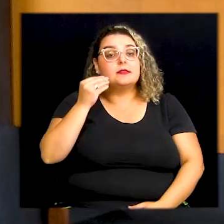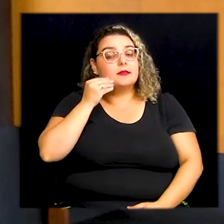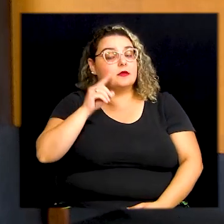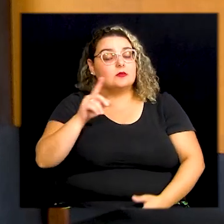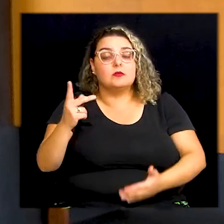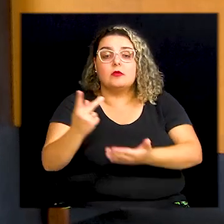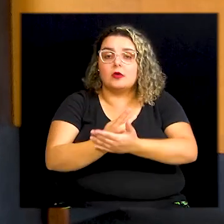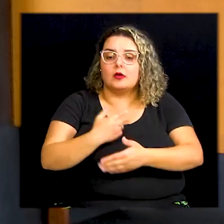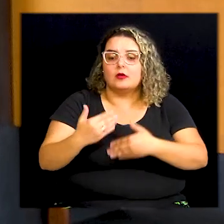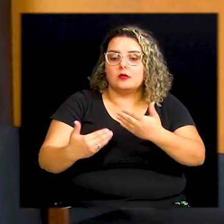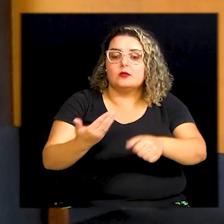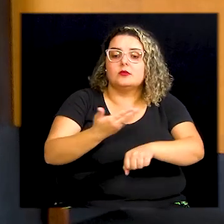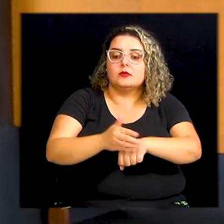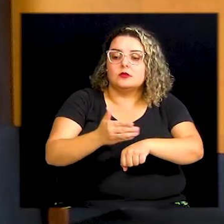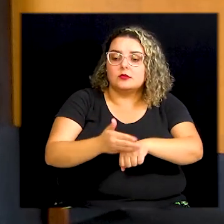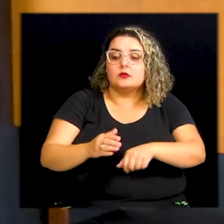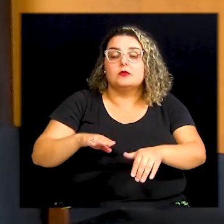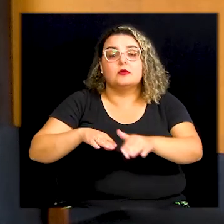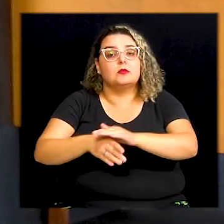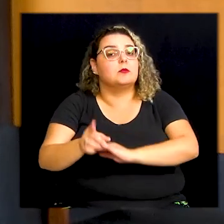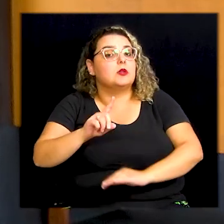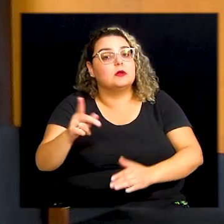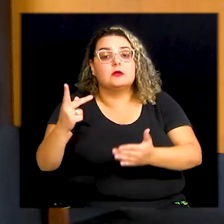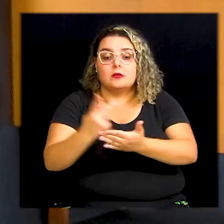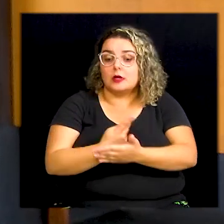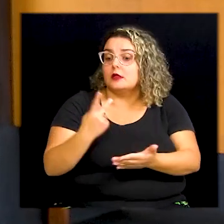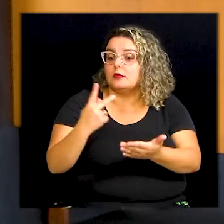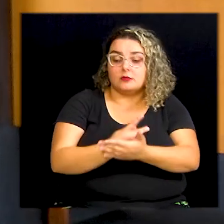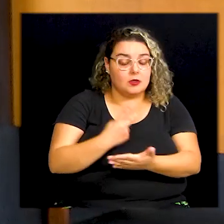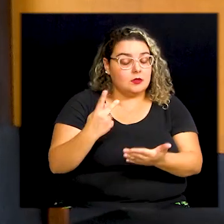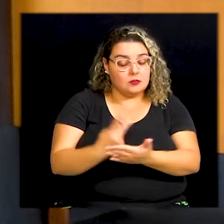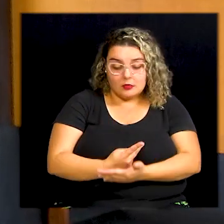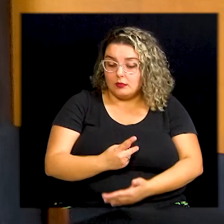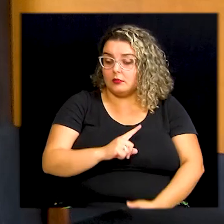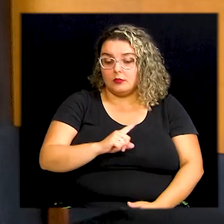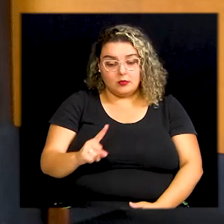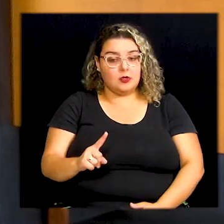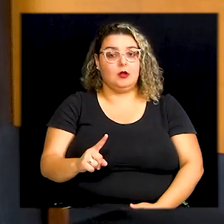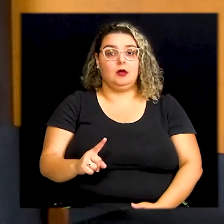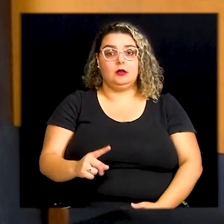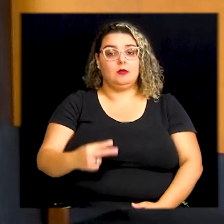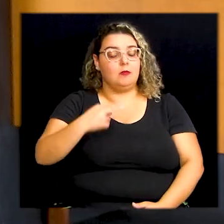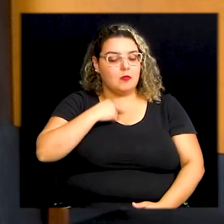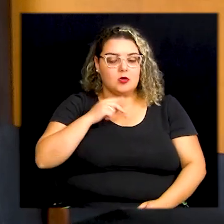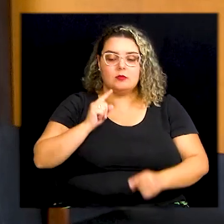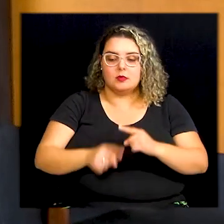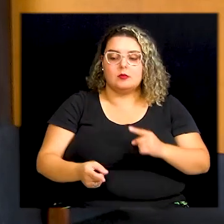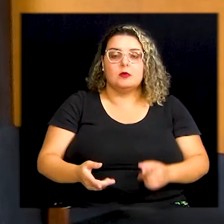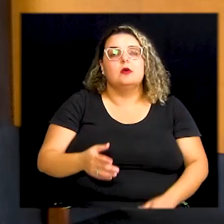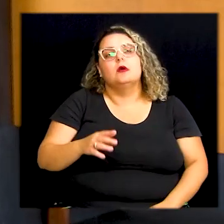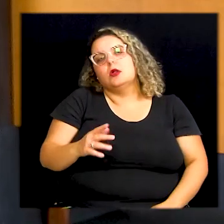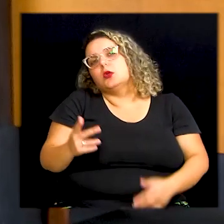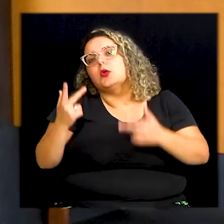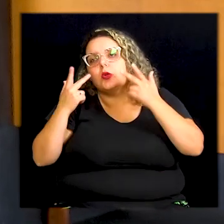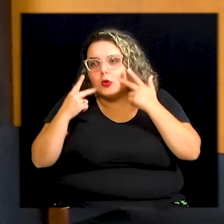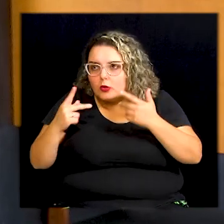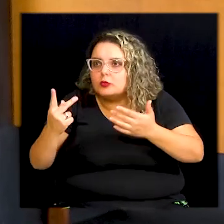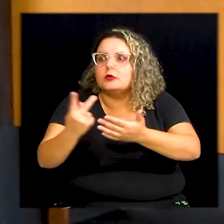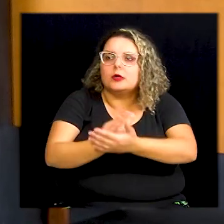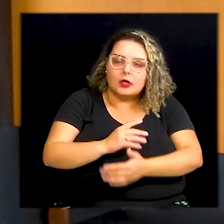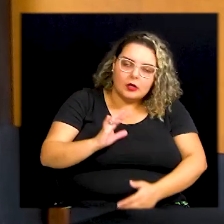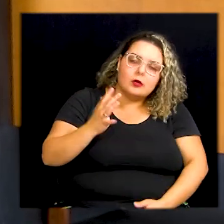errar de novo. Durante os treinos eu começo a acostumar aquilo, não errar. E isso aí vai saindo naturalmente. Às vezes a gente vai errar, lógico,